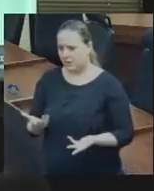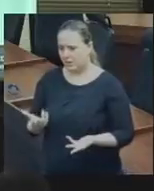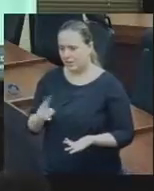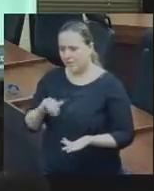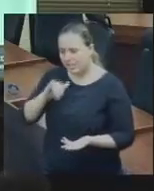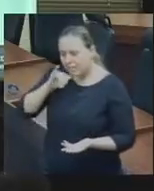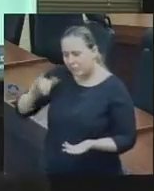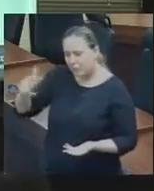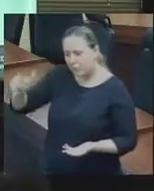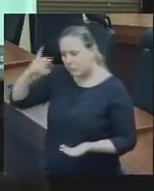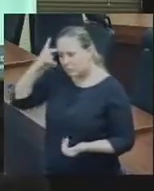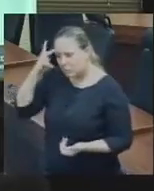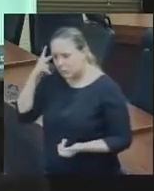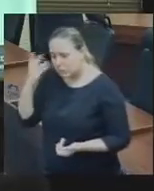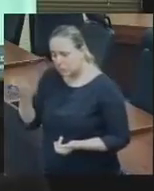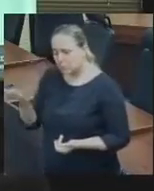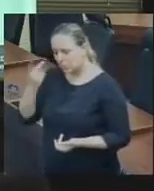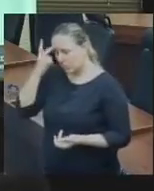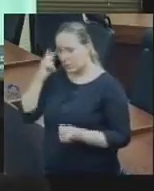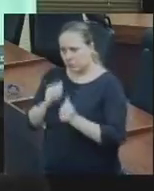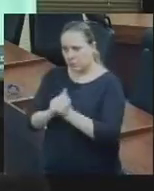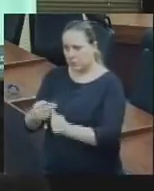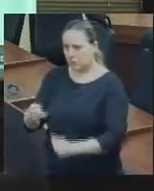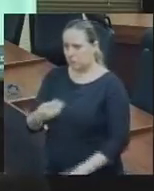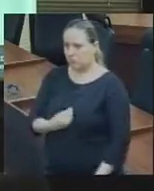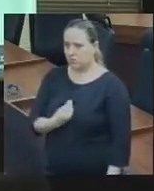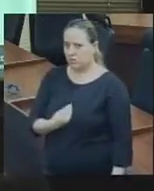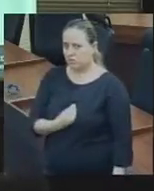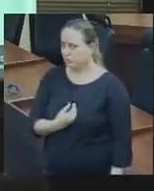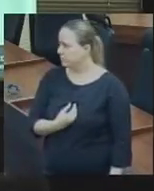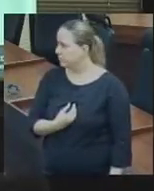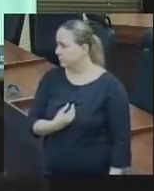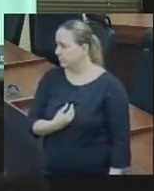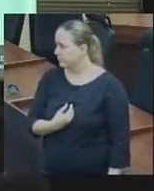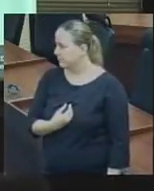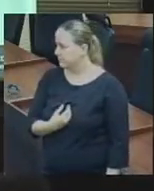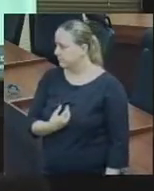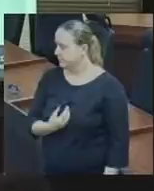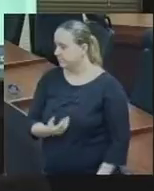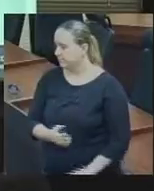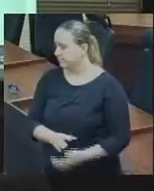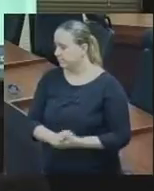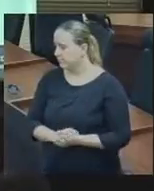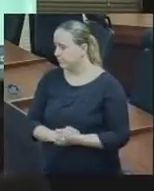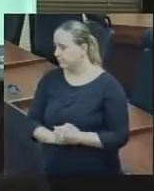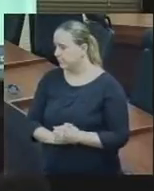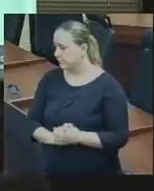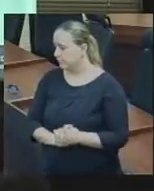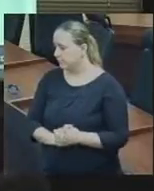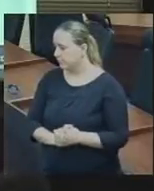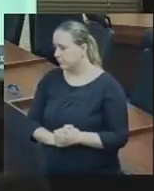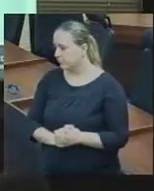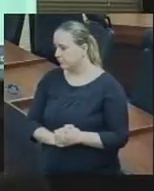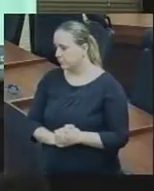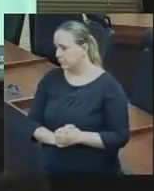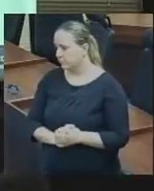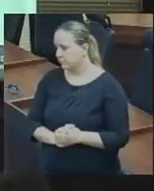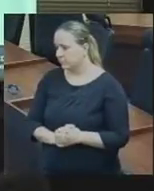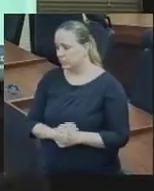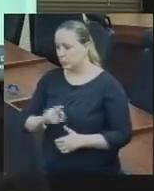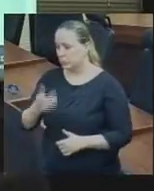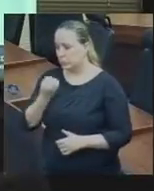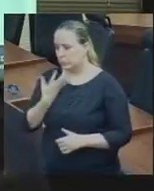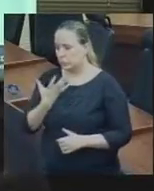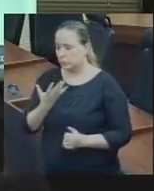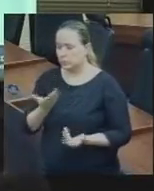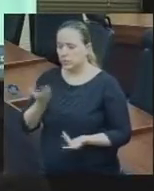para alguém da sua intimidade alguém que acompanha você né isso aí é não é extremamente restritivo não imagino